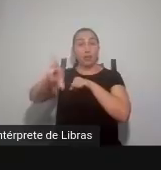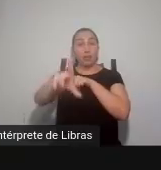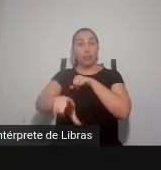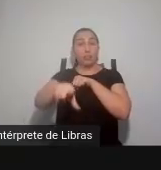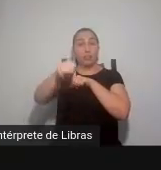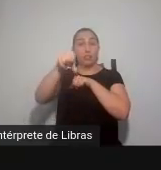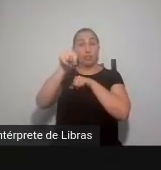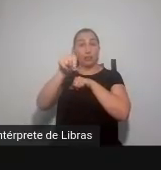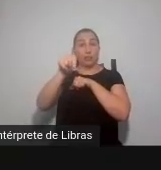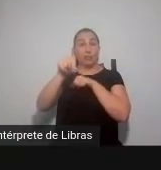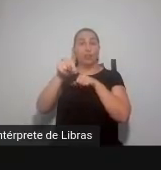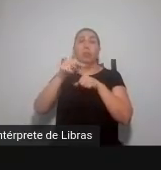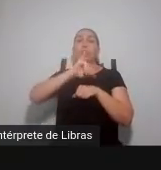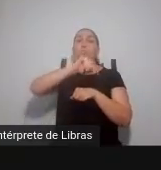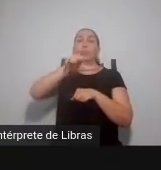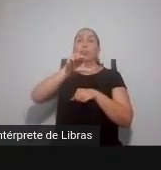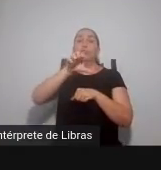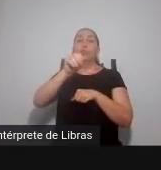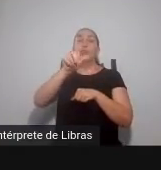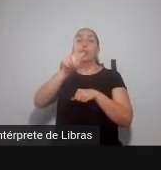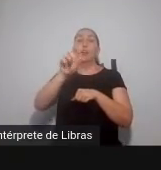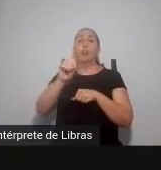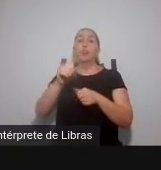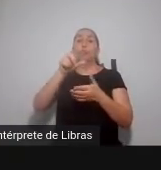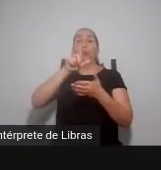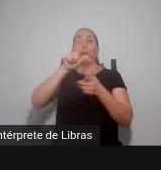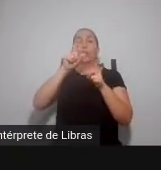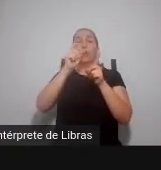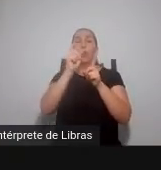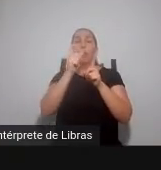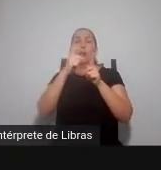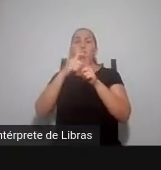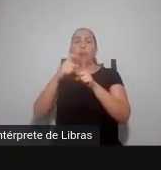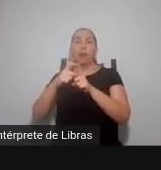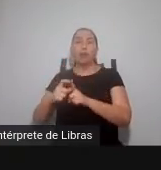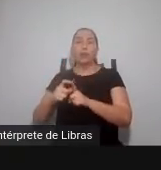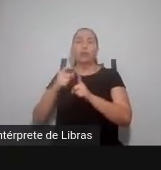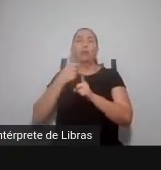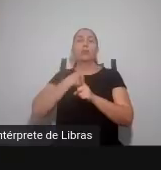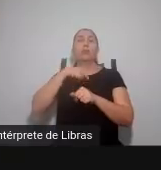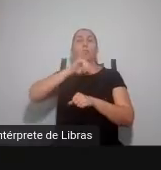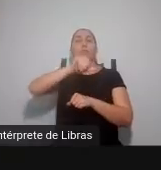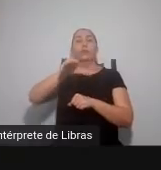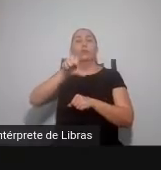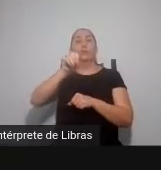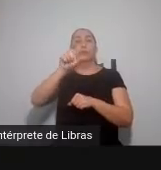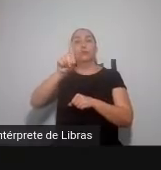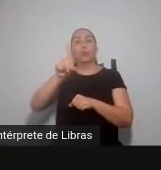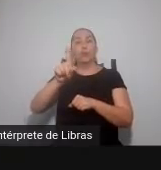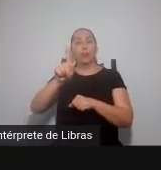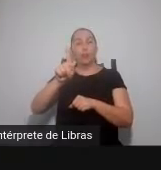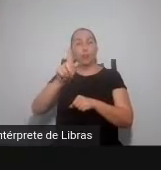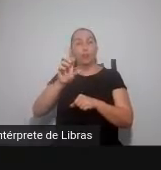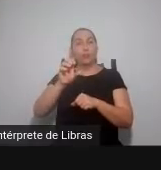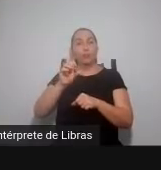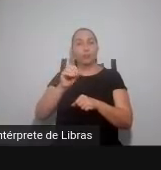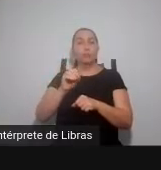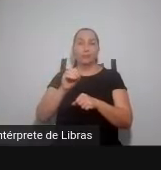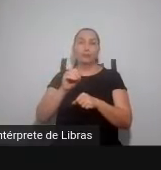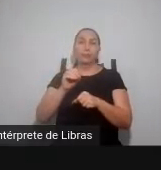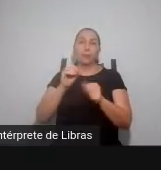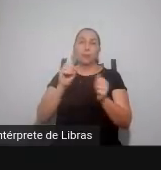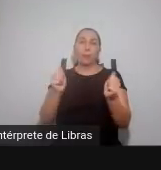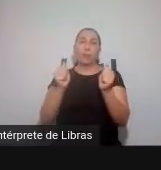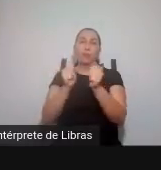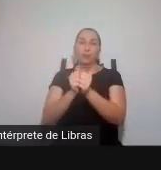e jogos com números. Em um dos encontros, nós temos 4 encontros online. Em um dos encontros, a professora joga